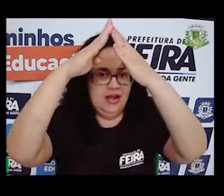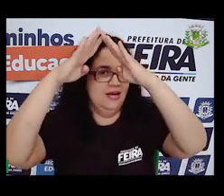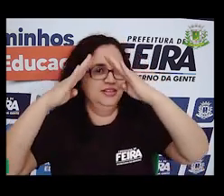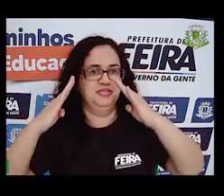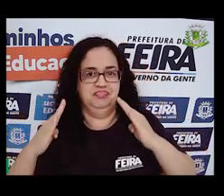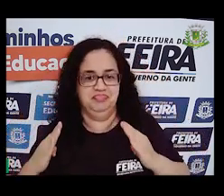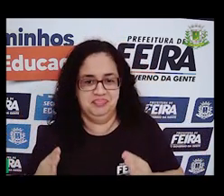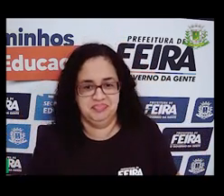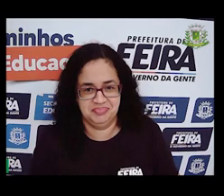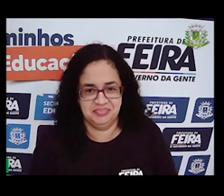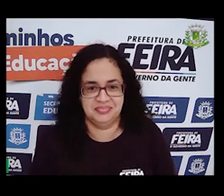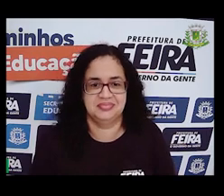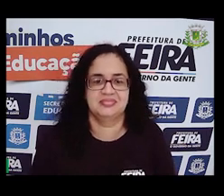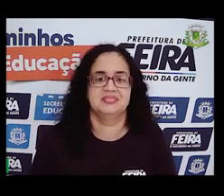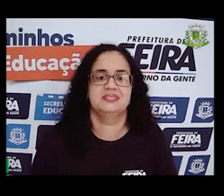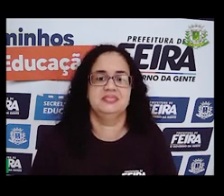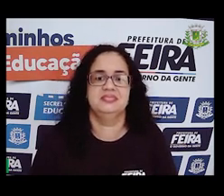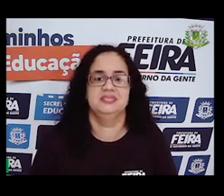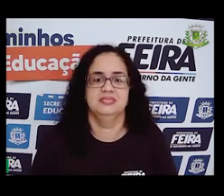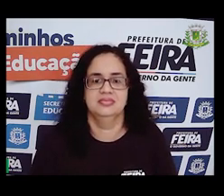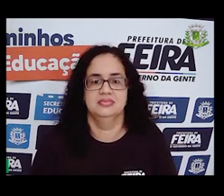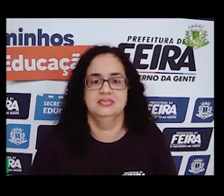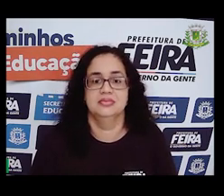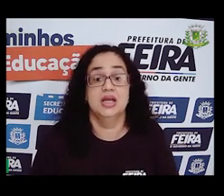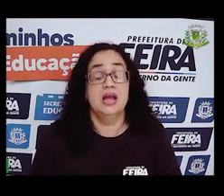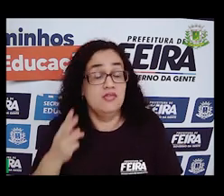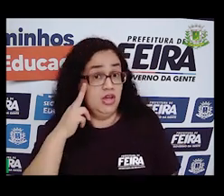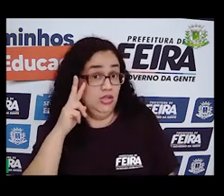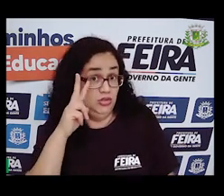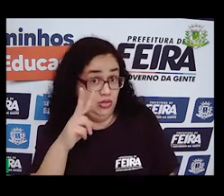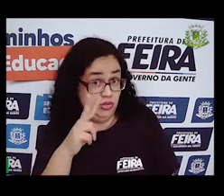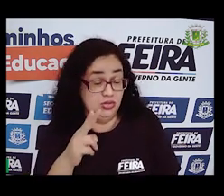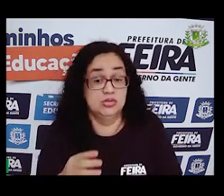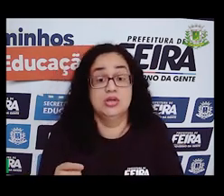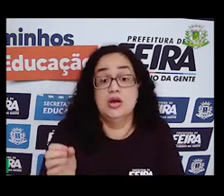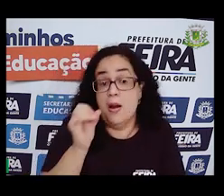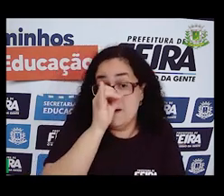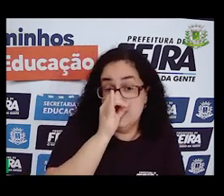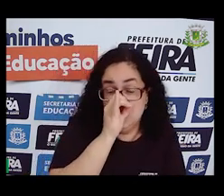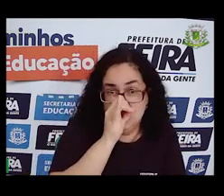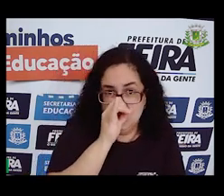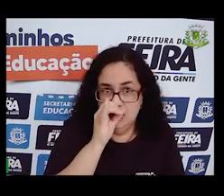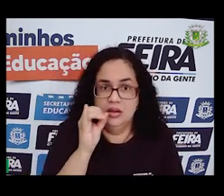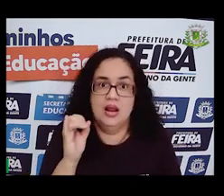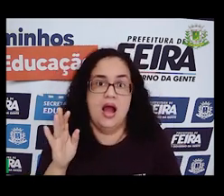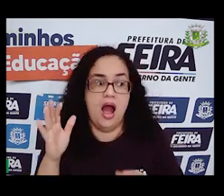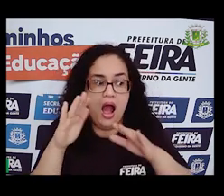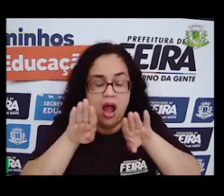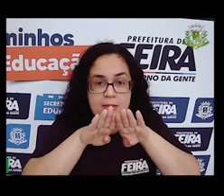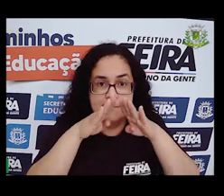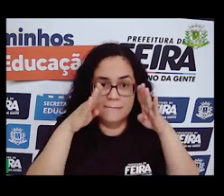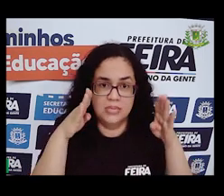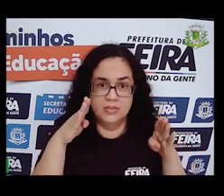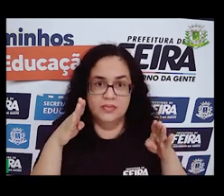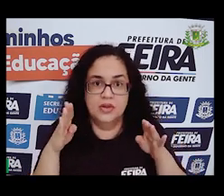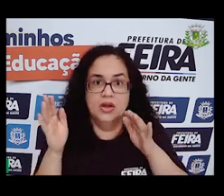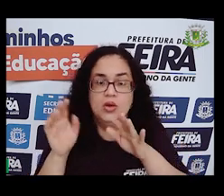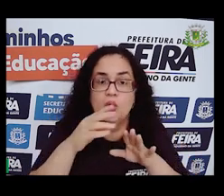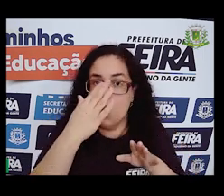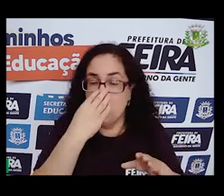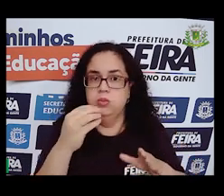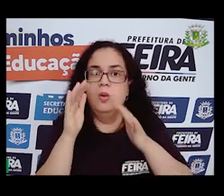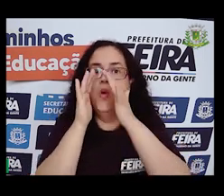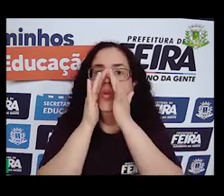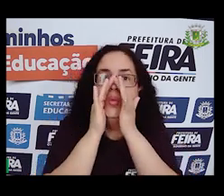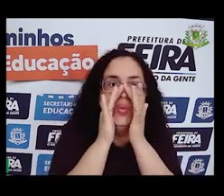casa destruirei." Vendo que os porquinhos não abriam a porta da casa, o lobo começou